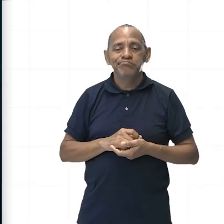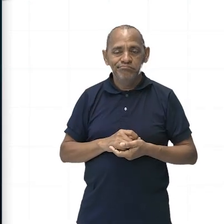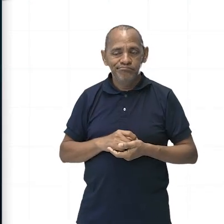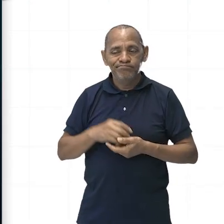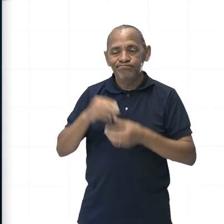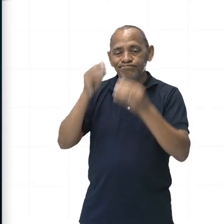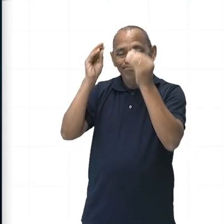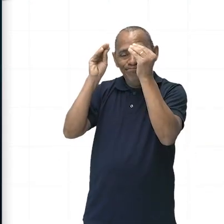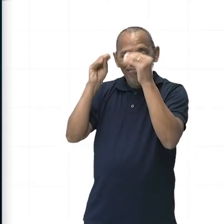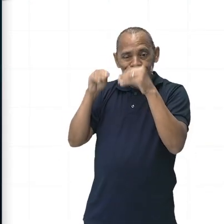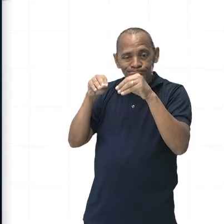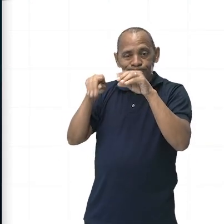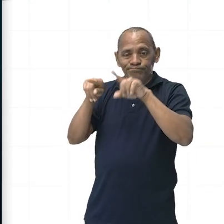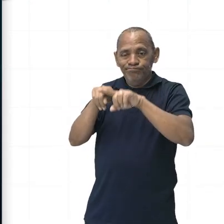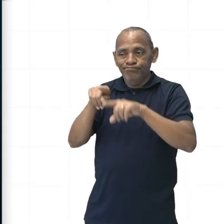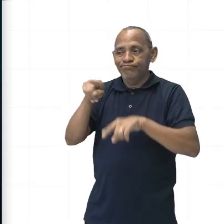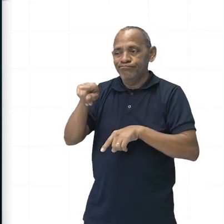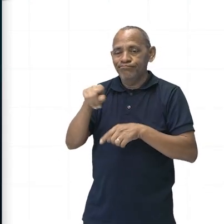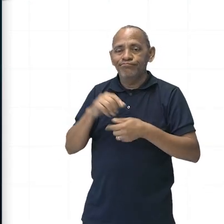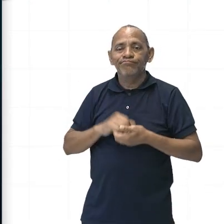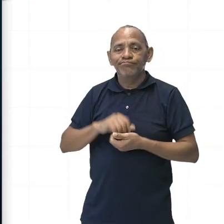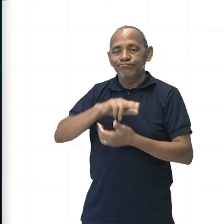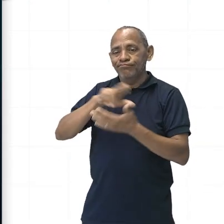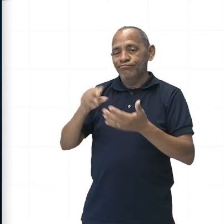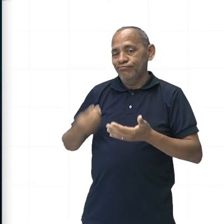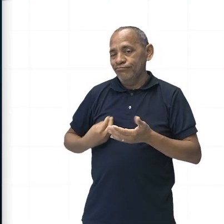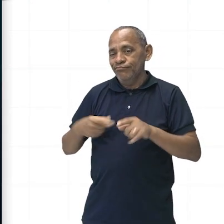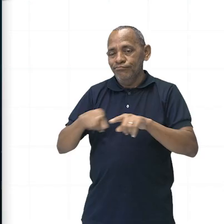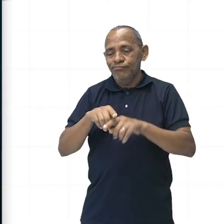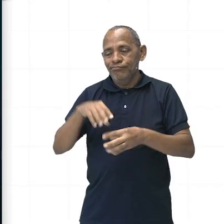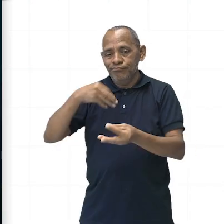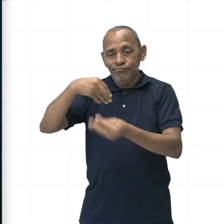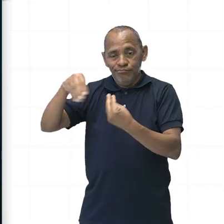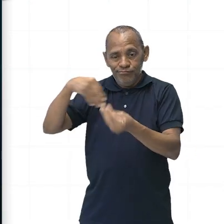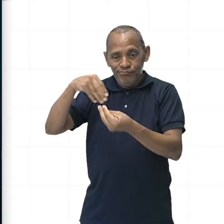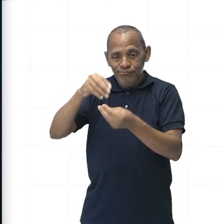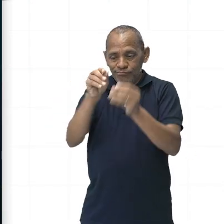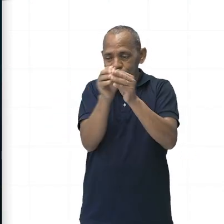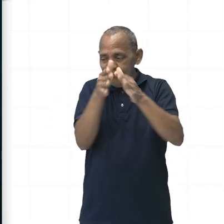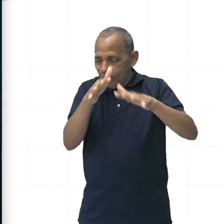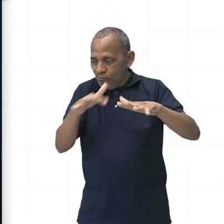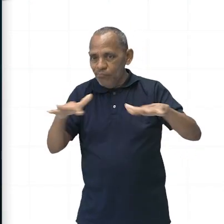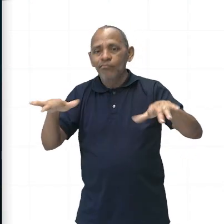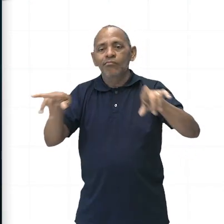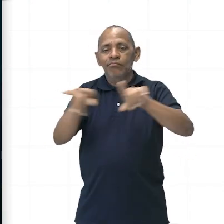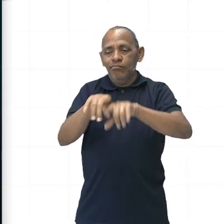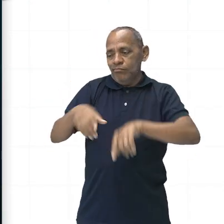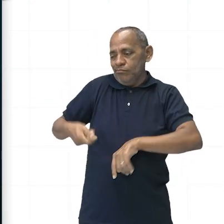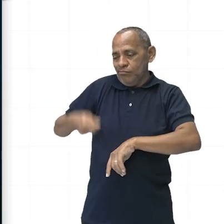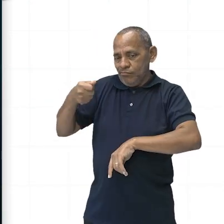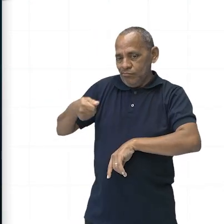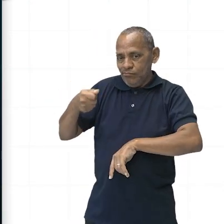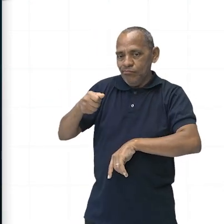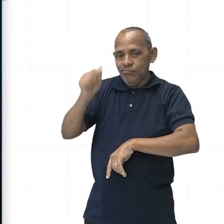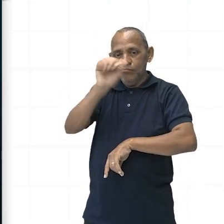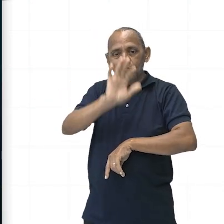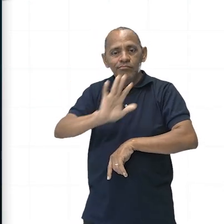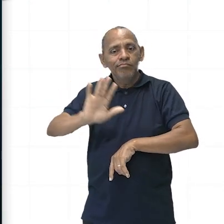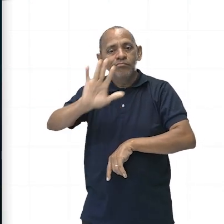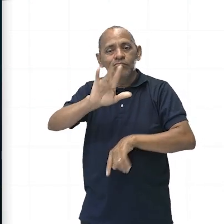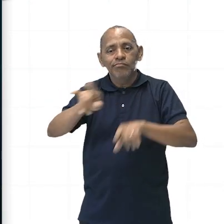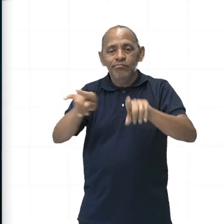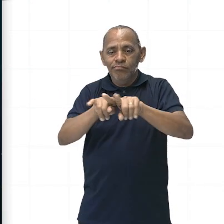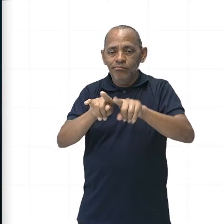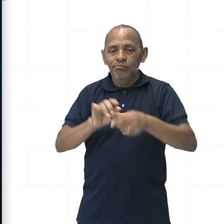ser vivo. O plástico nos oceanos, ele, além das sacolas, né, mas os plásticos de maneira geral, representam